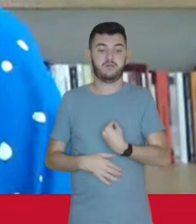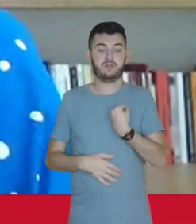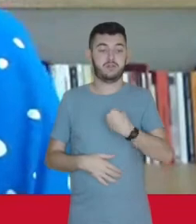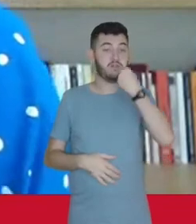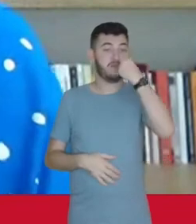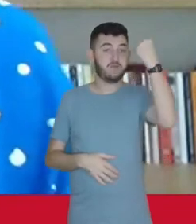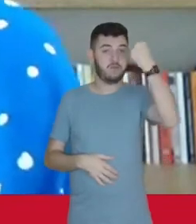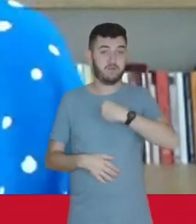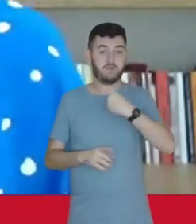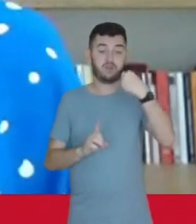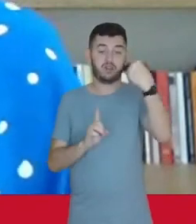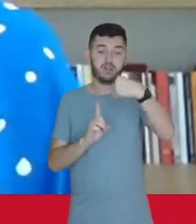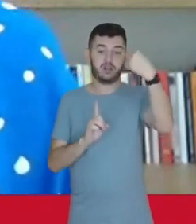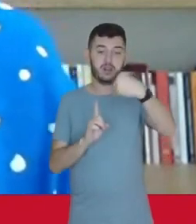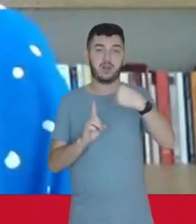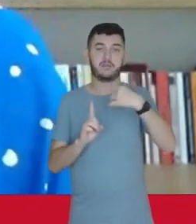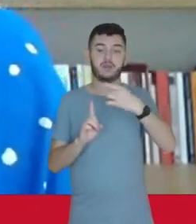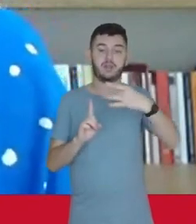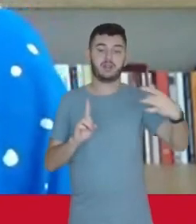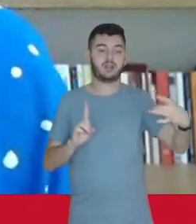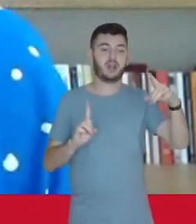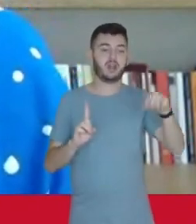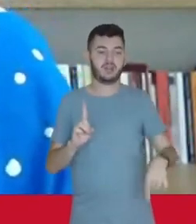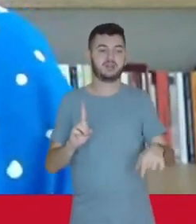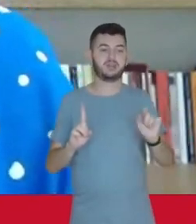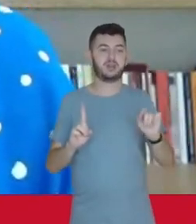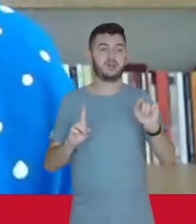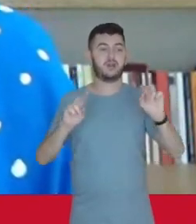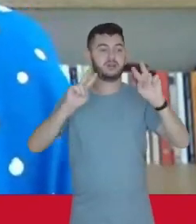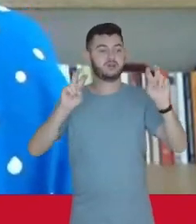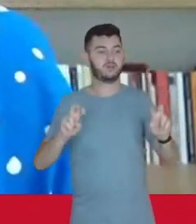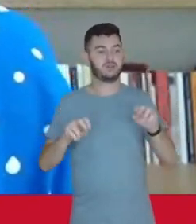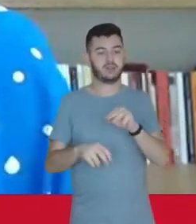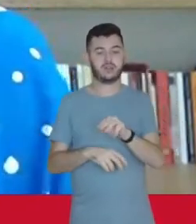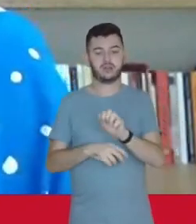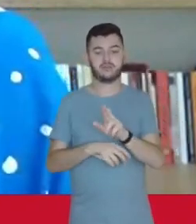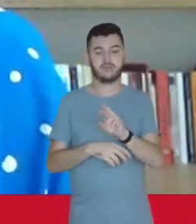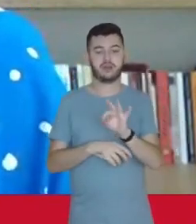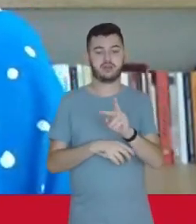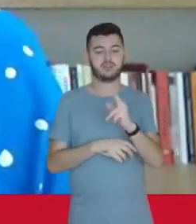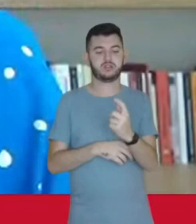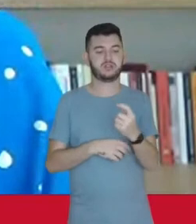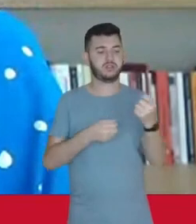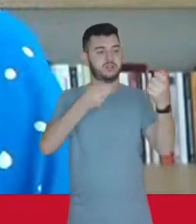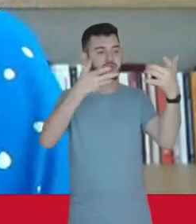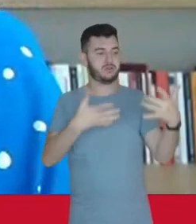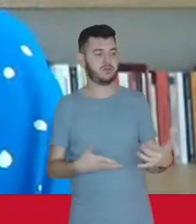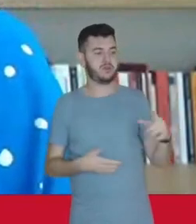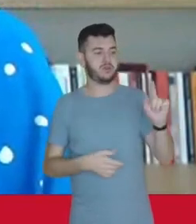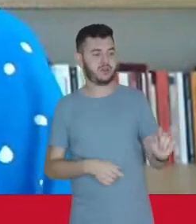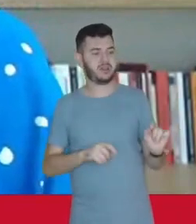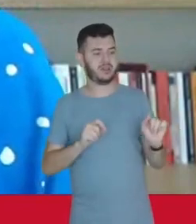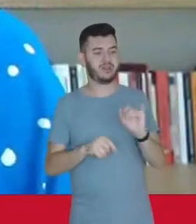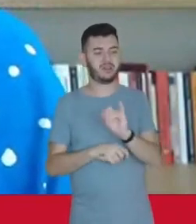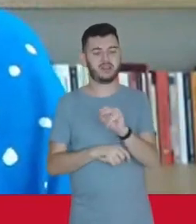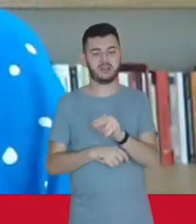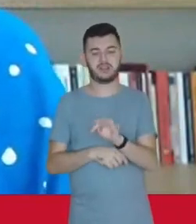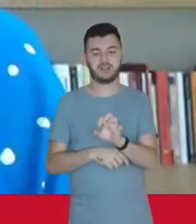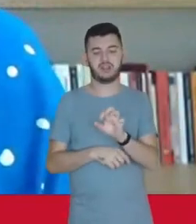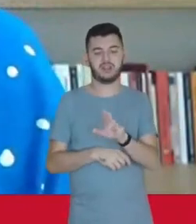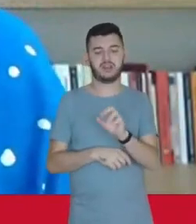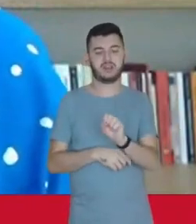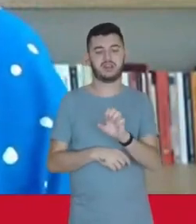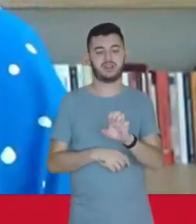social, que é o assunto trazido pela Martinha, né, na interseccionalidade com a questão da deficiência e com a questão de gênero, e